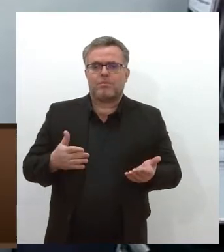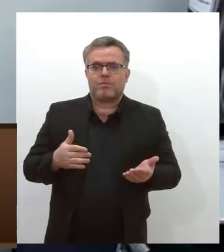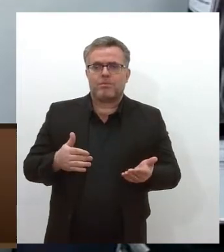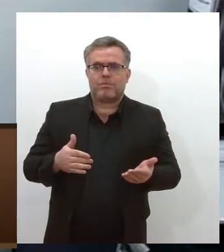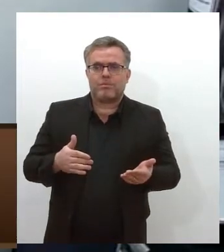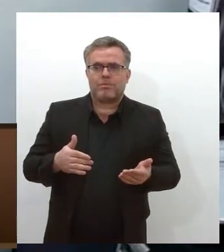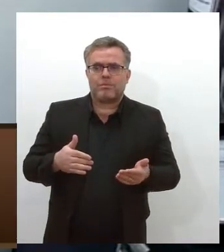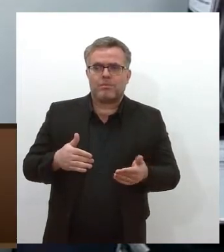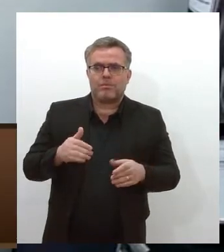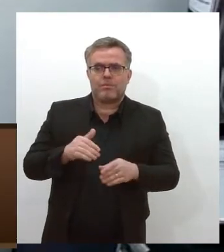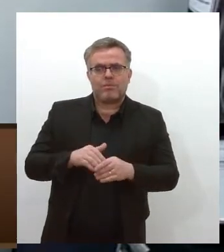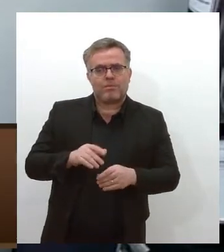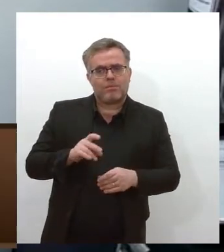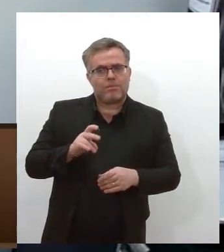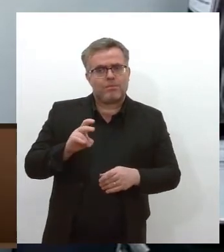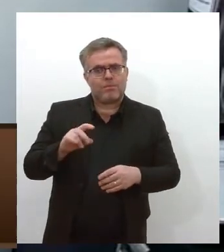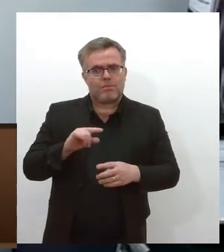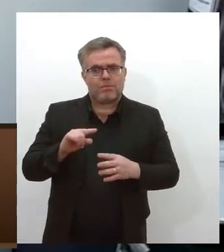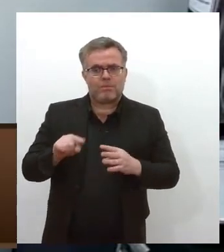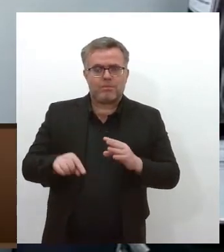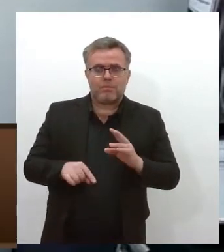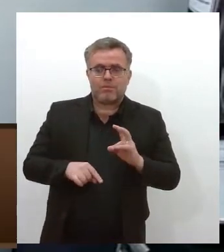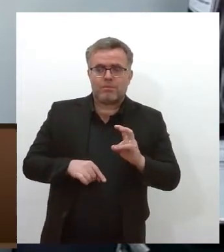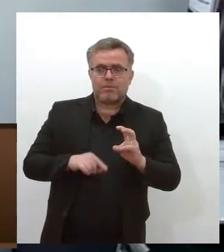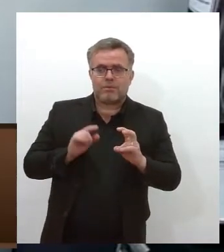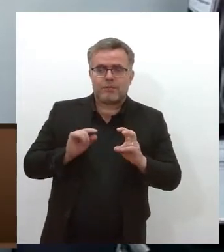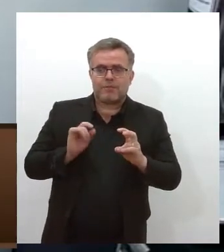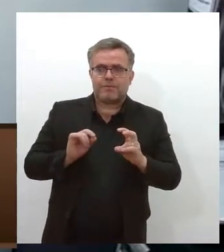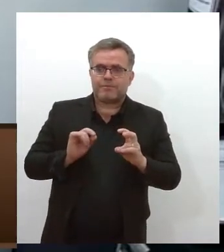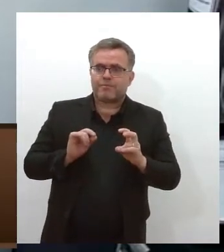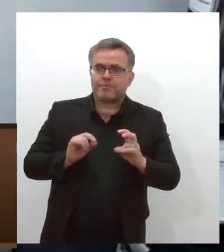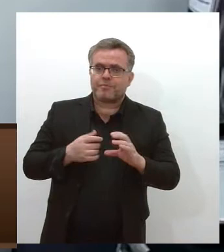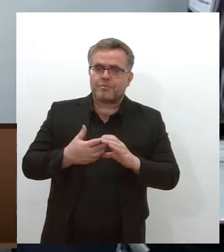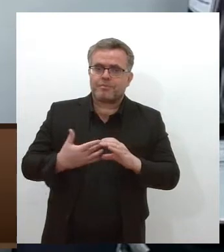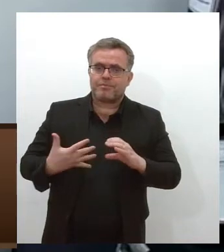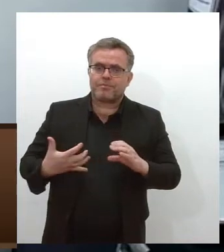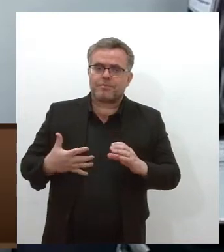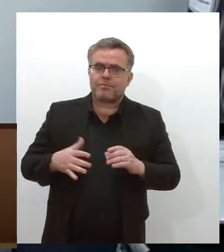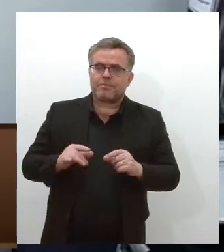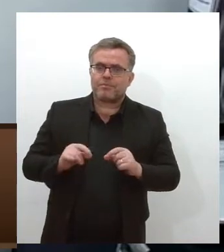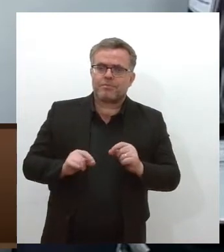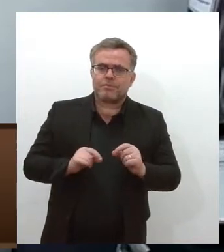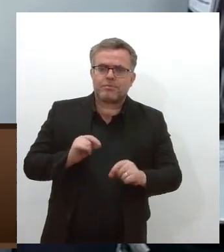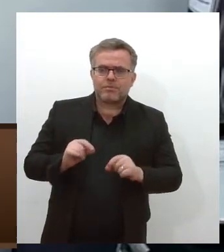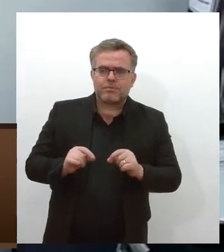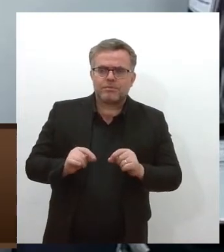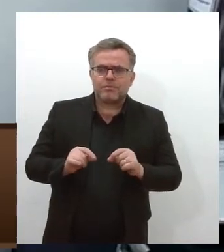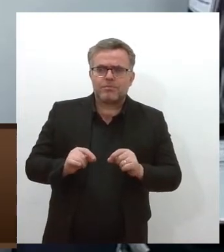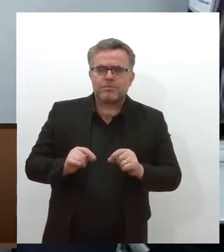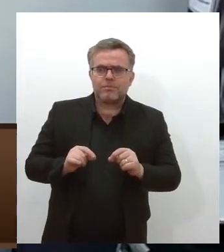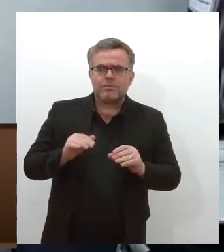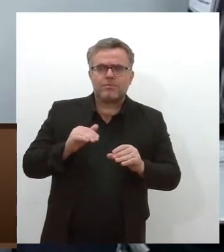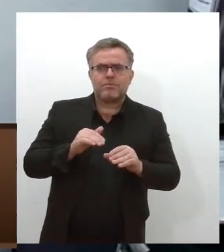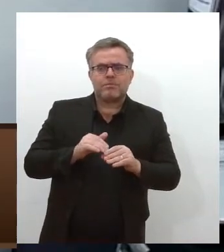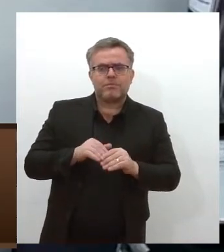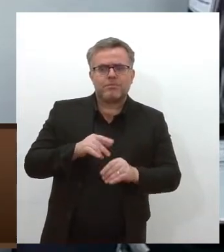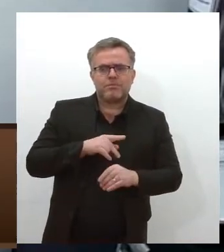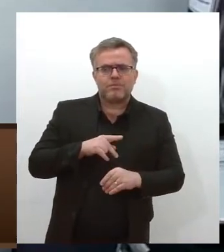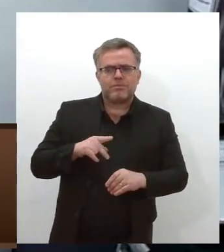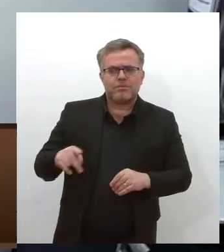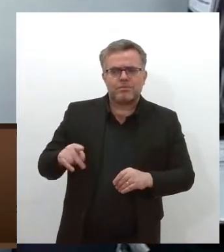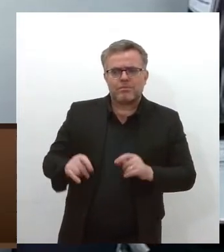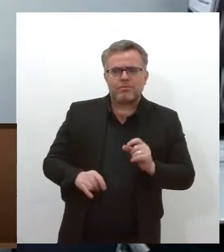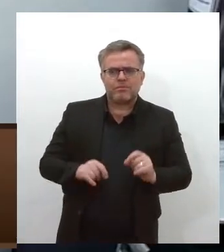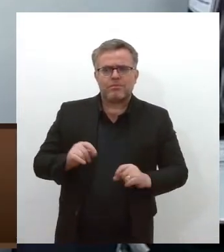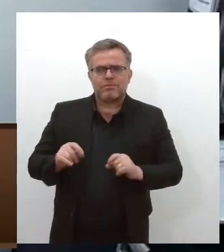são votados, nós temos uma característica que o cargo ou a votação para presidente ela acaba dominando